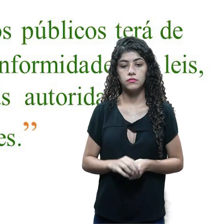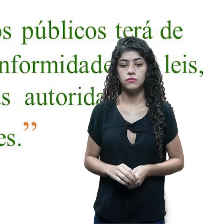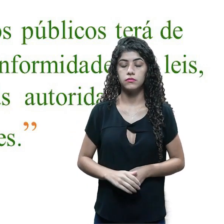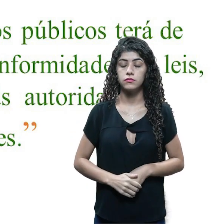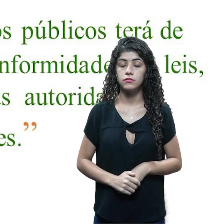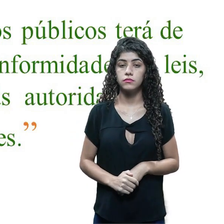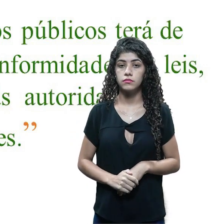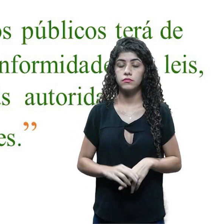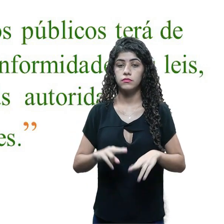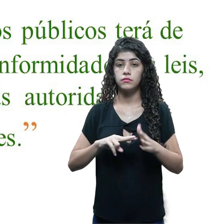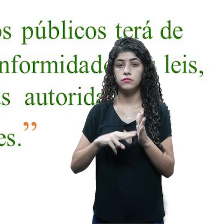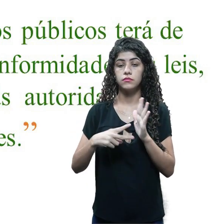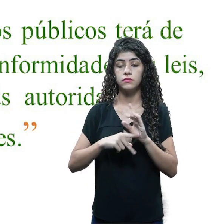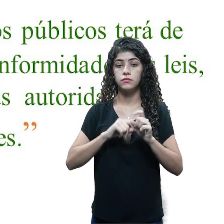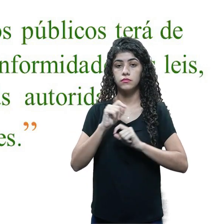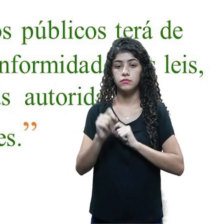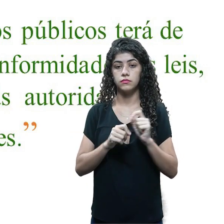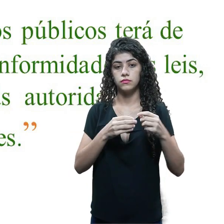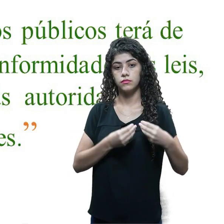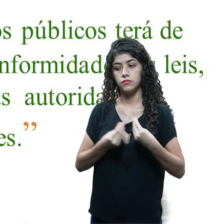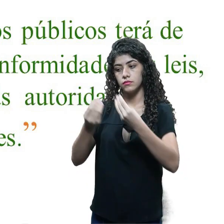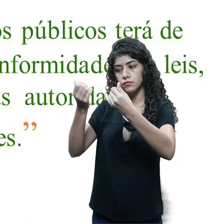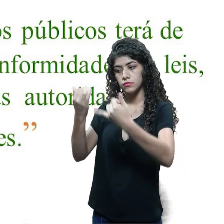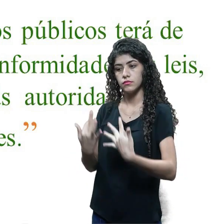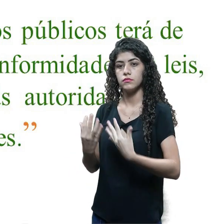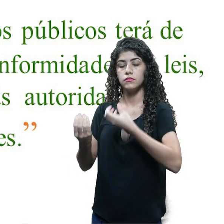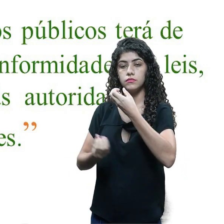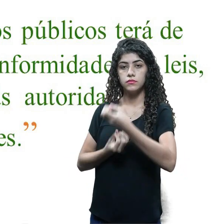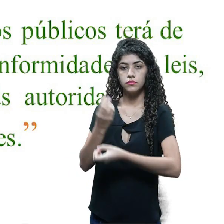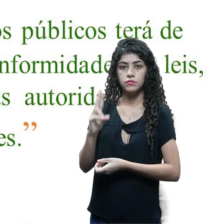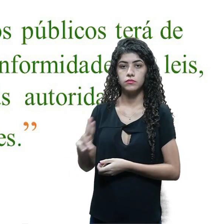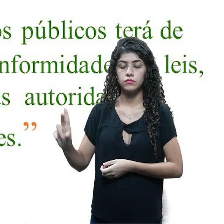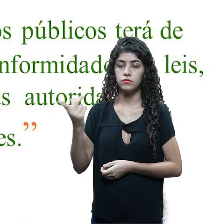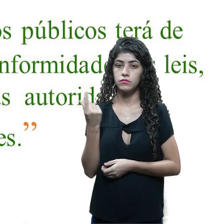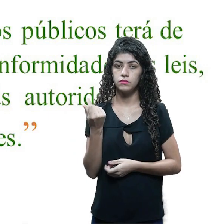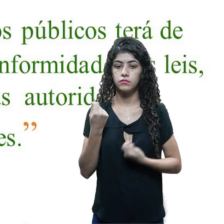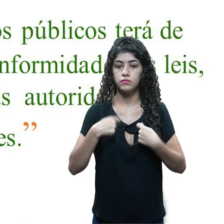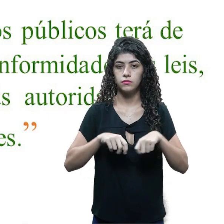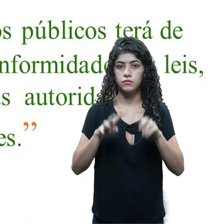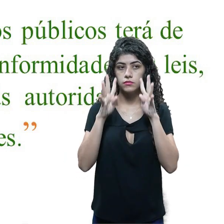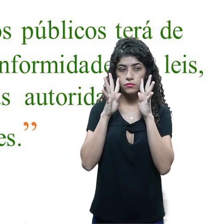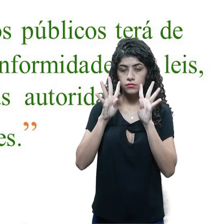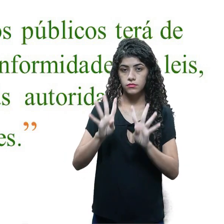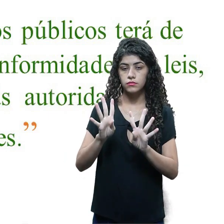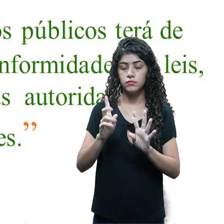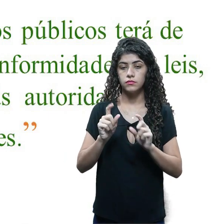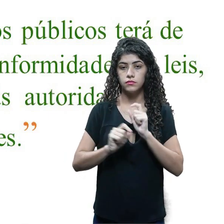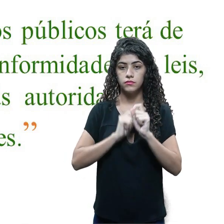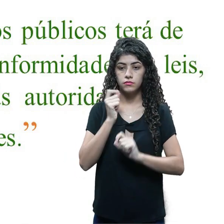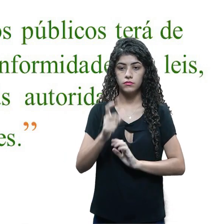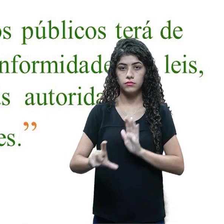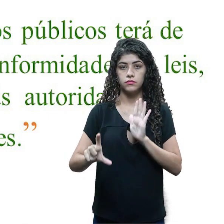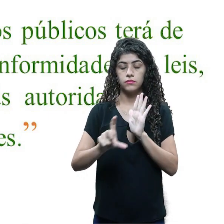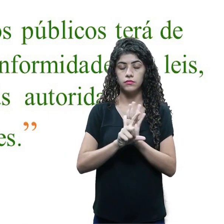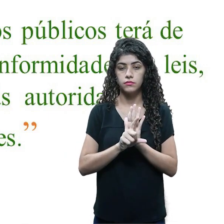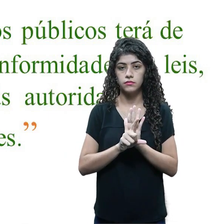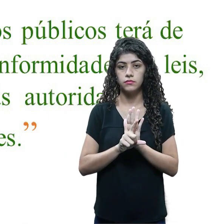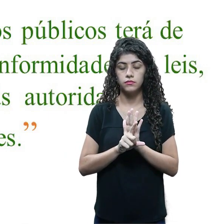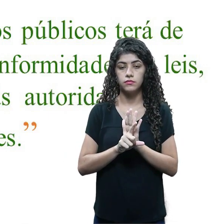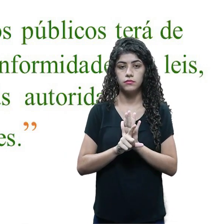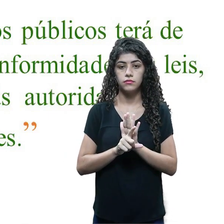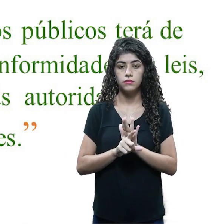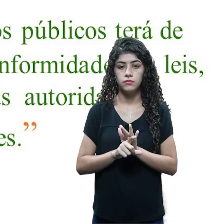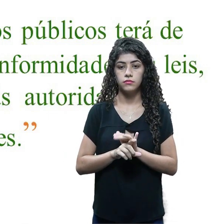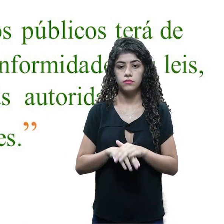competentes. Ou seja, na prestação de contas, é preciso estar atento à legislação vigente na